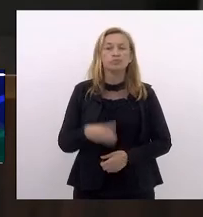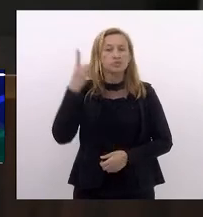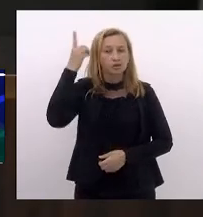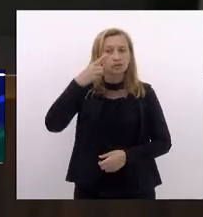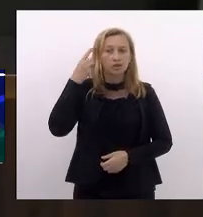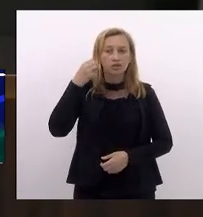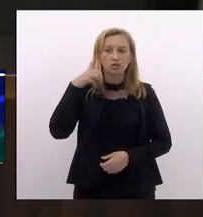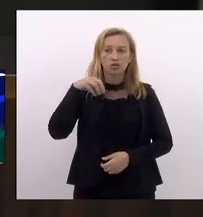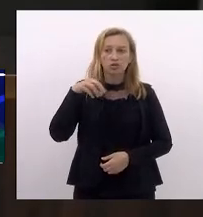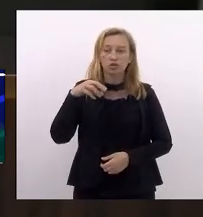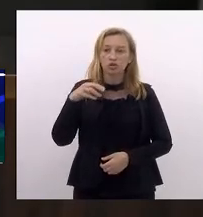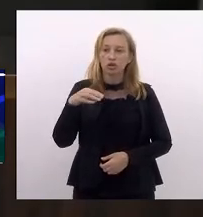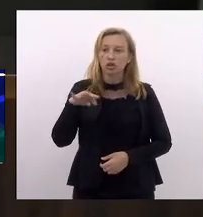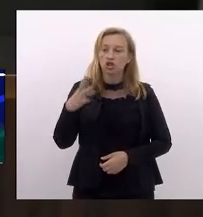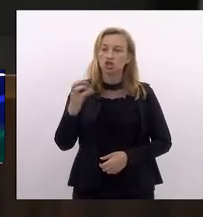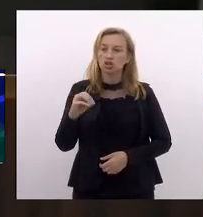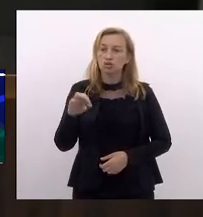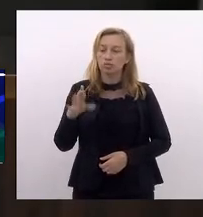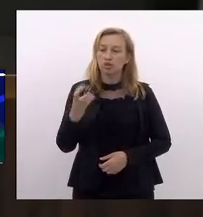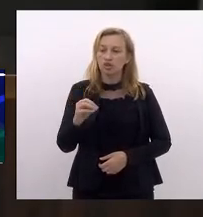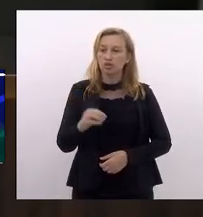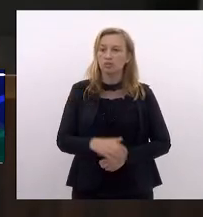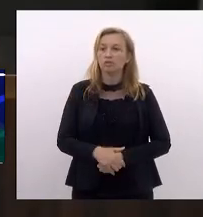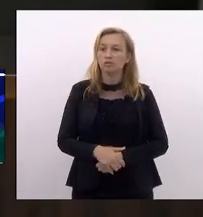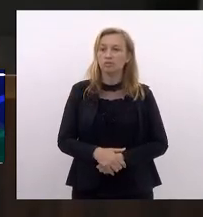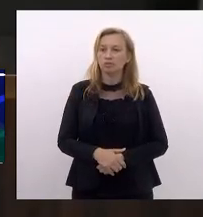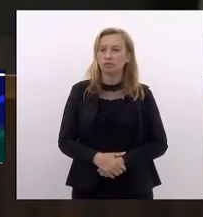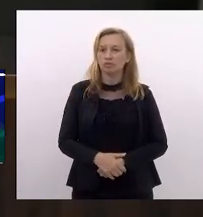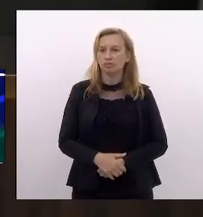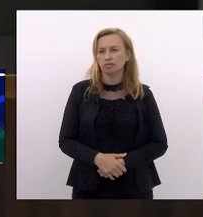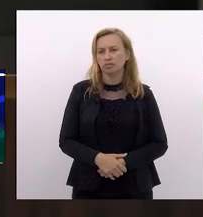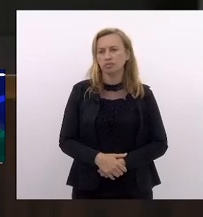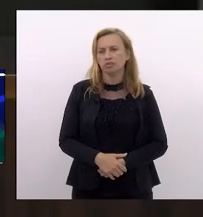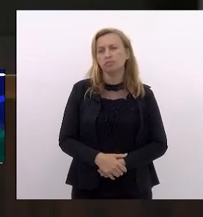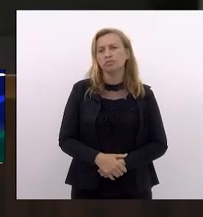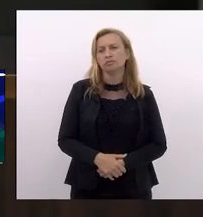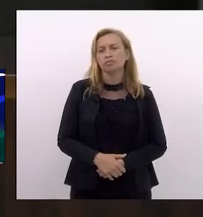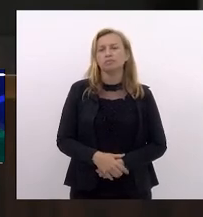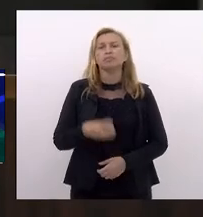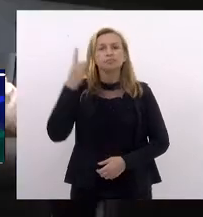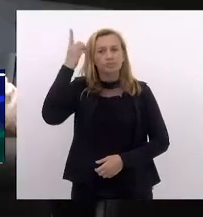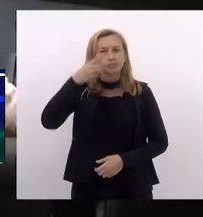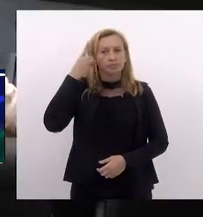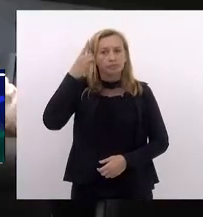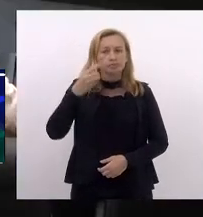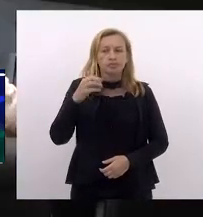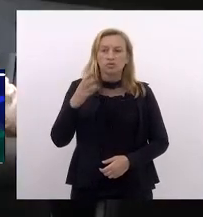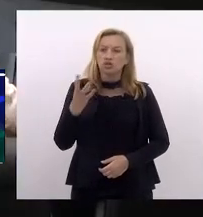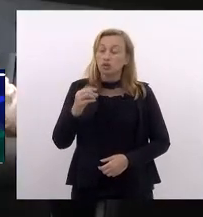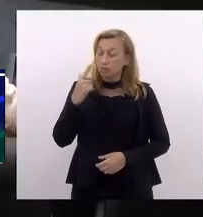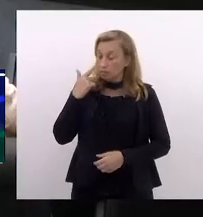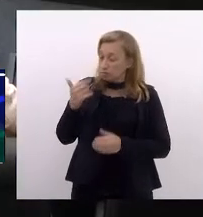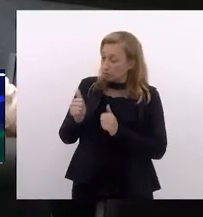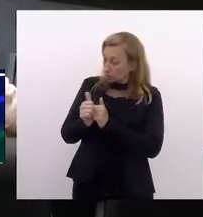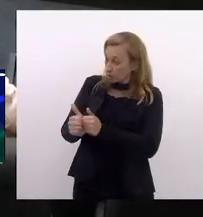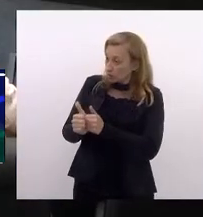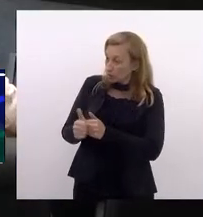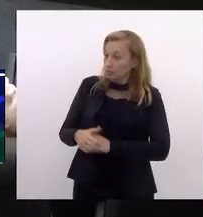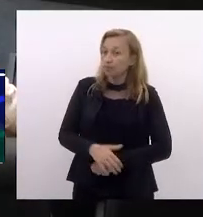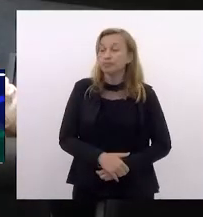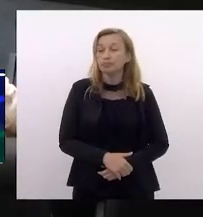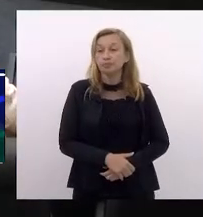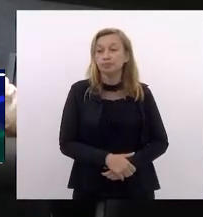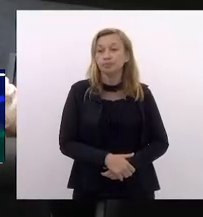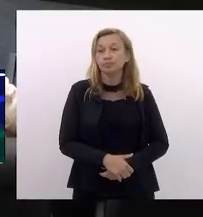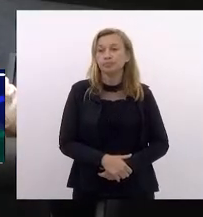Chico Machado Deputado Chico Machado o deputado Chico acompanhou Deputado Chico Machado